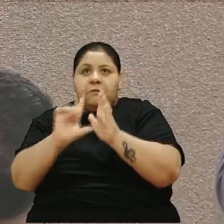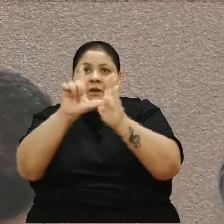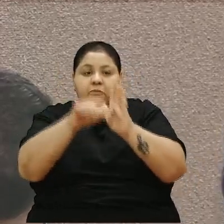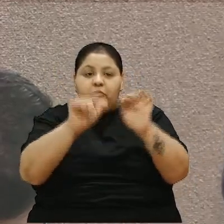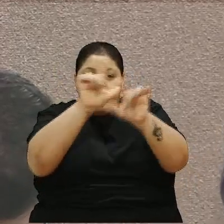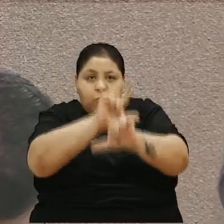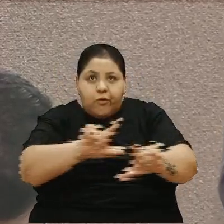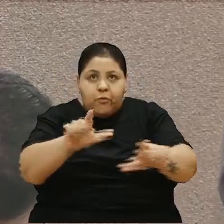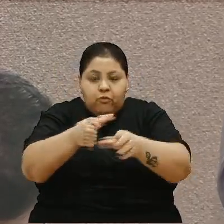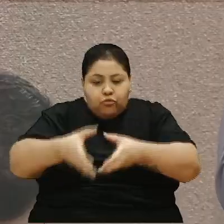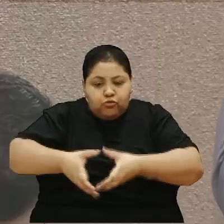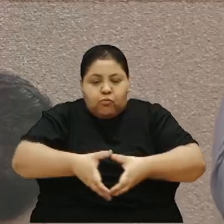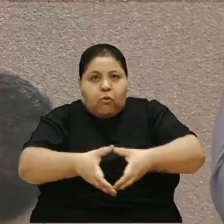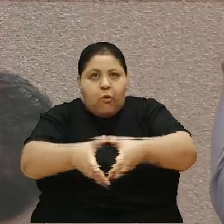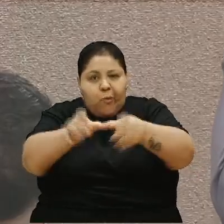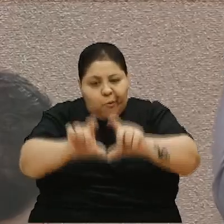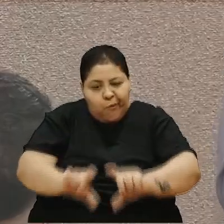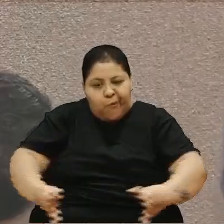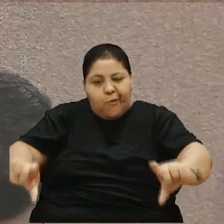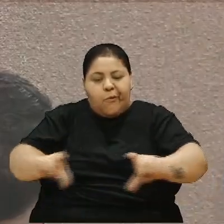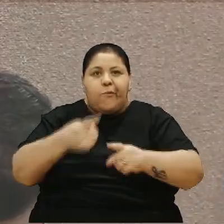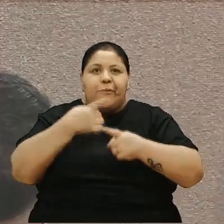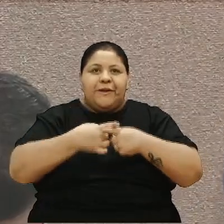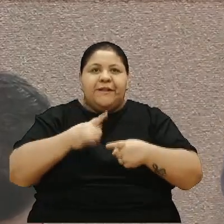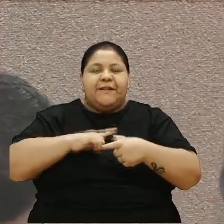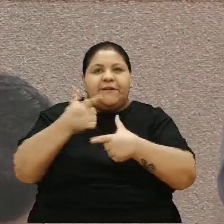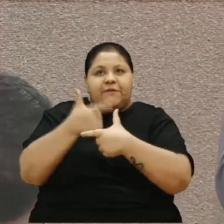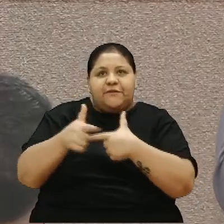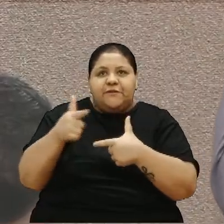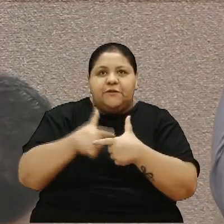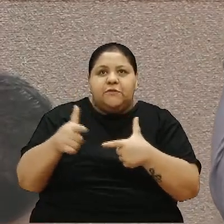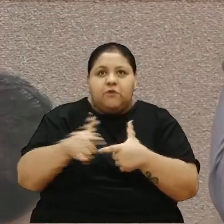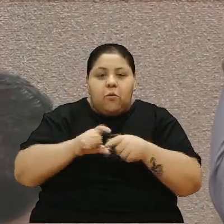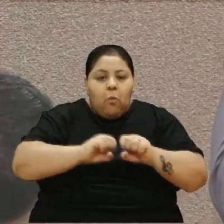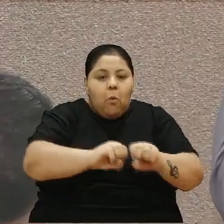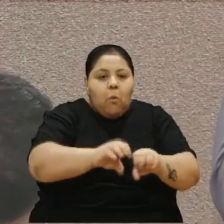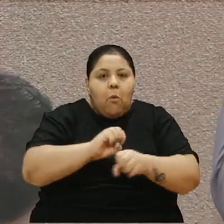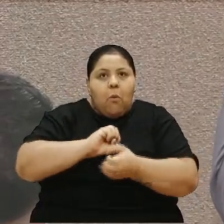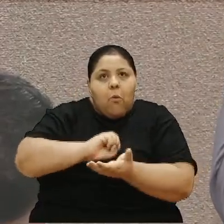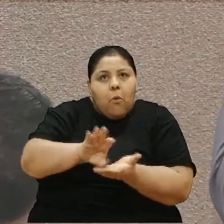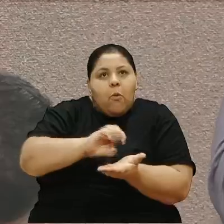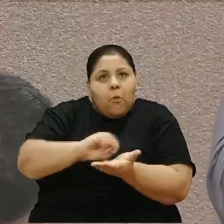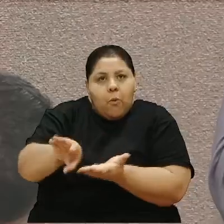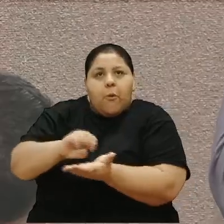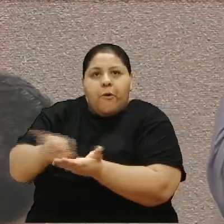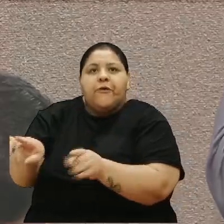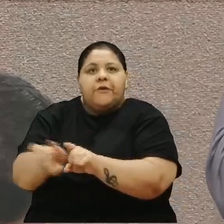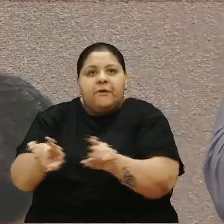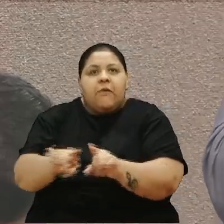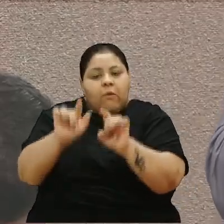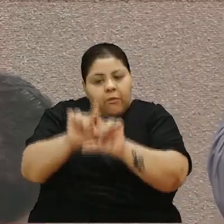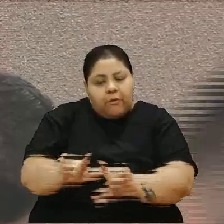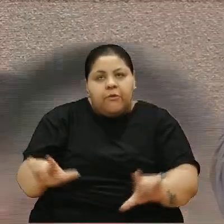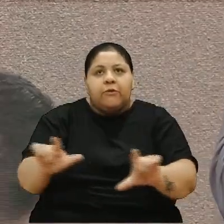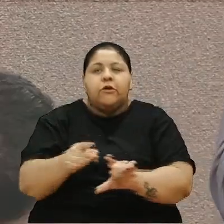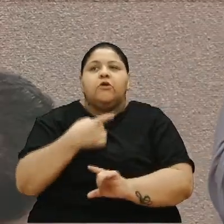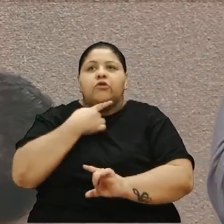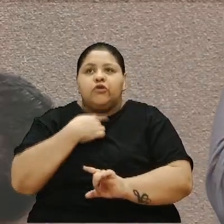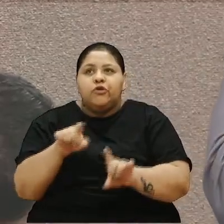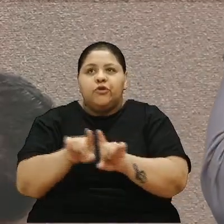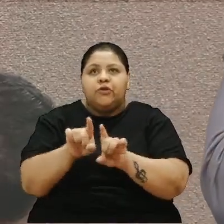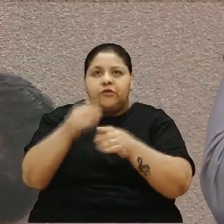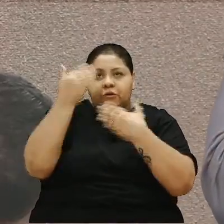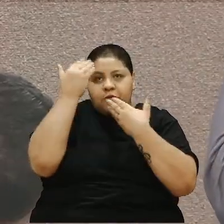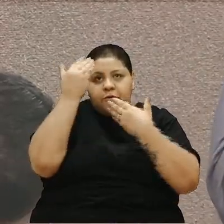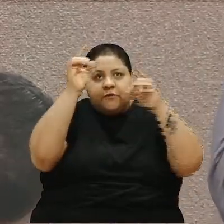dos bueiros, né? Porque a gente tem um problema lá de drenagem, então eles foram lá também fazer a limpeza dos bueiros. Gostaria também de agradecer